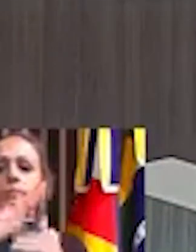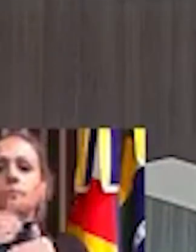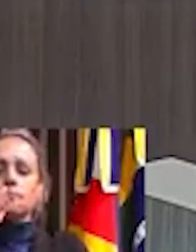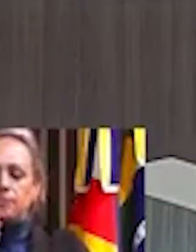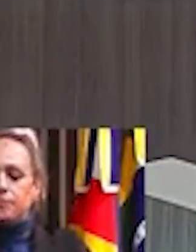da criança